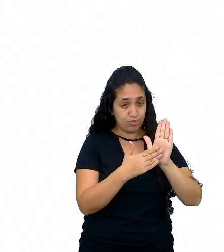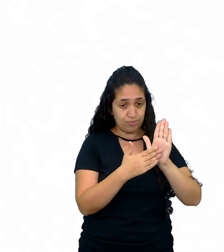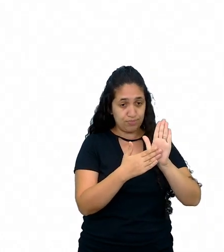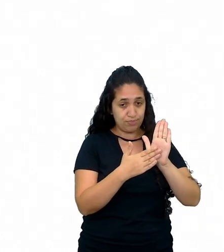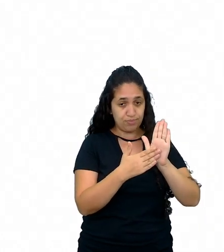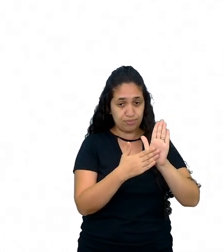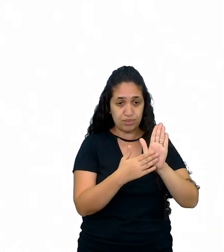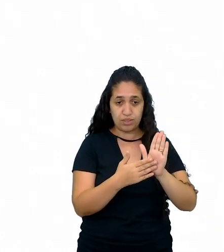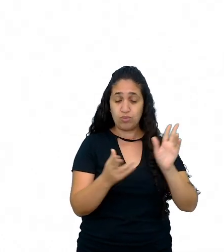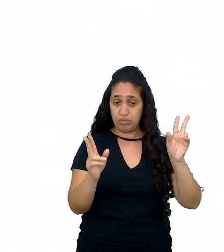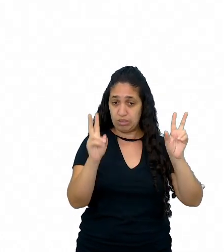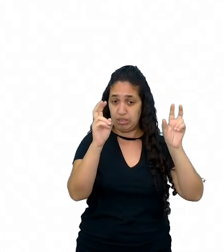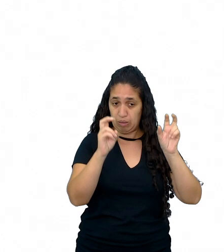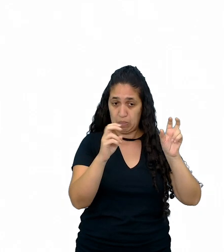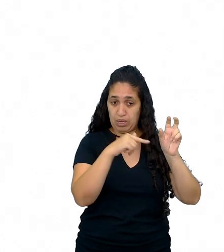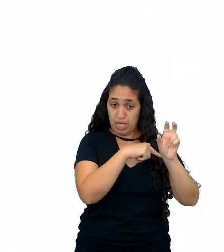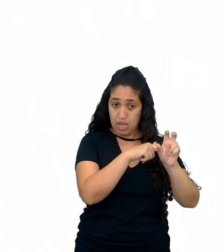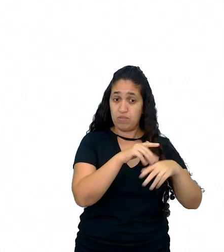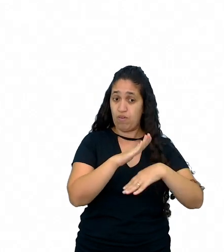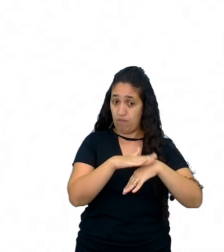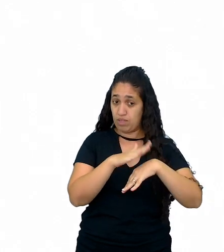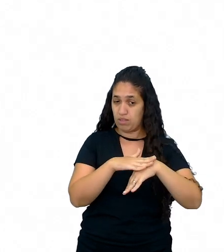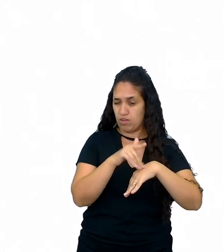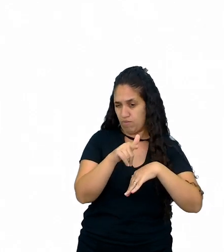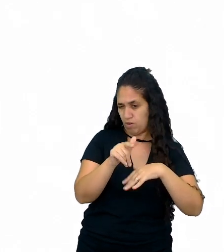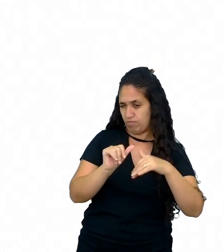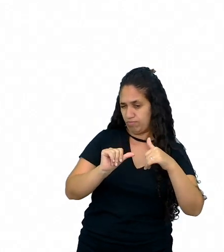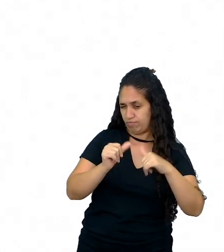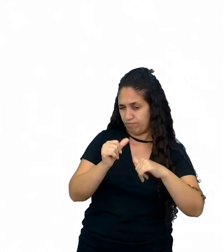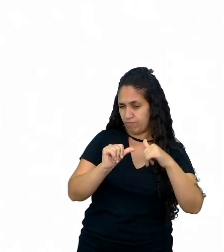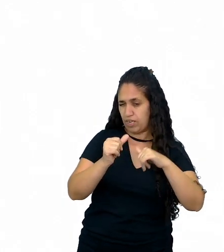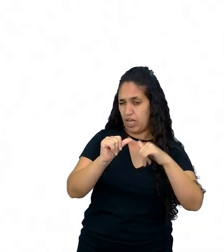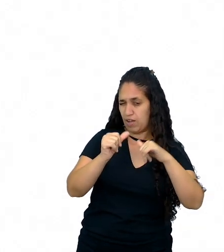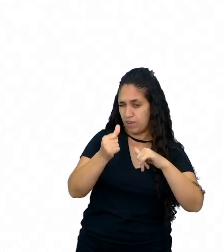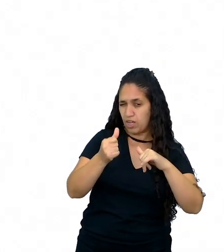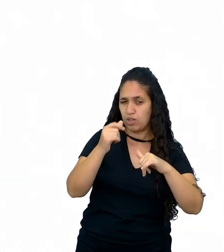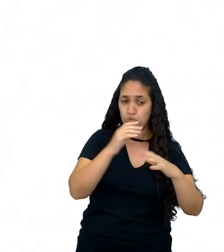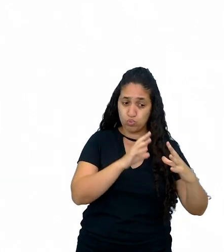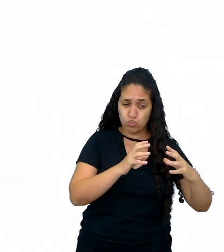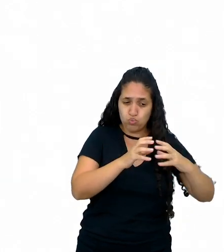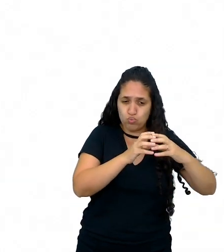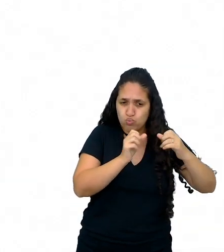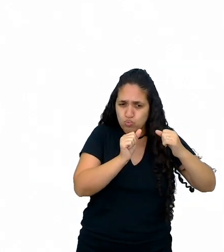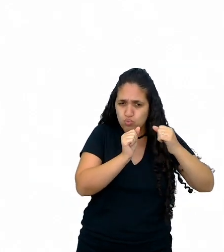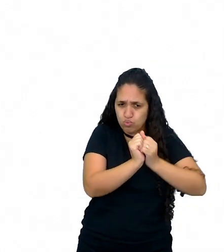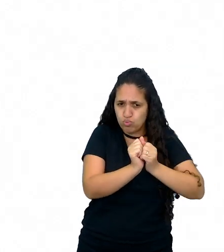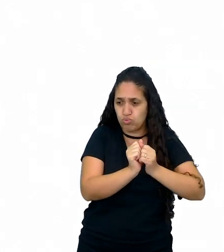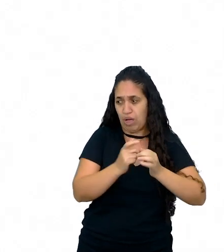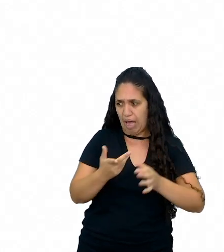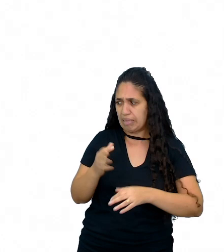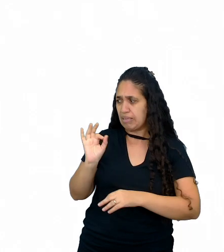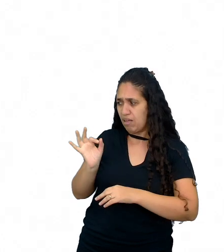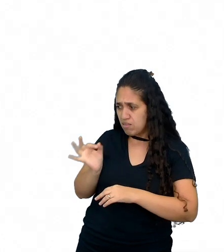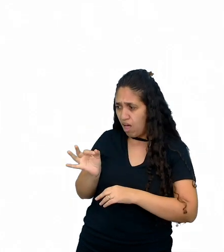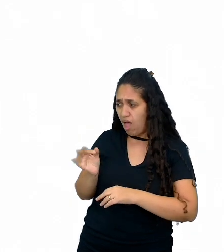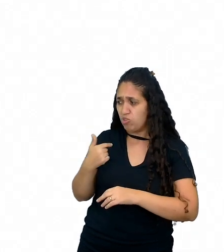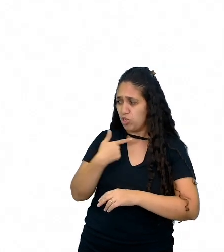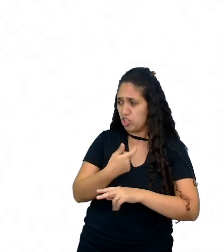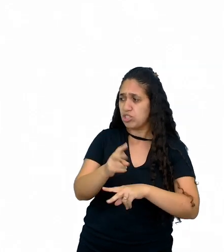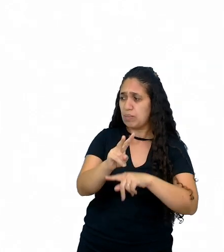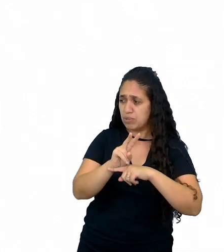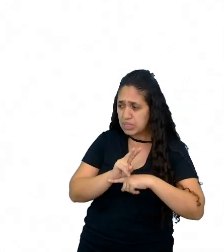está em questão. E vão fazendo uma avaliação a todo tempo, todos juntos. Será que está dando certo? Será que o que a gente está